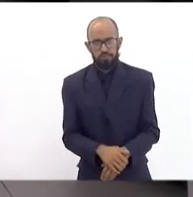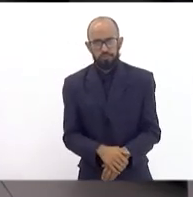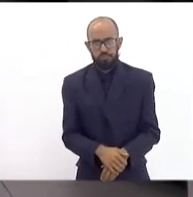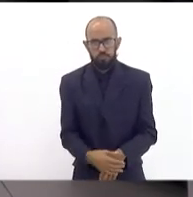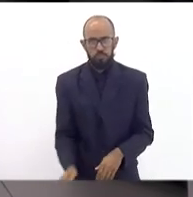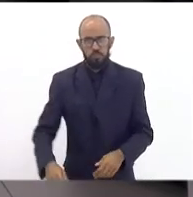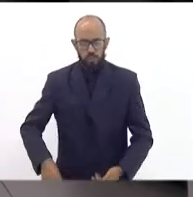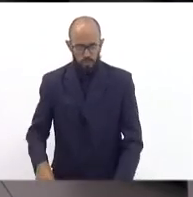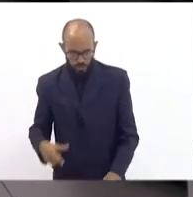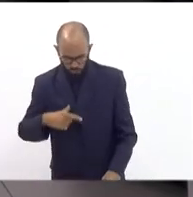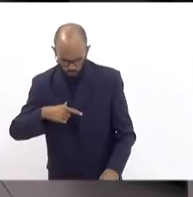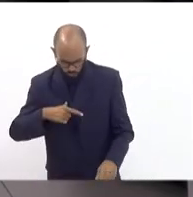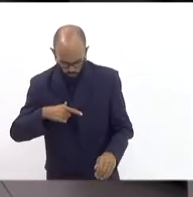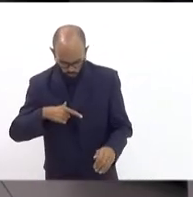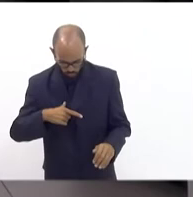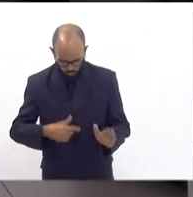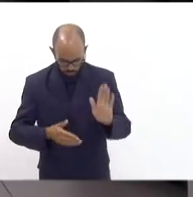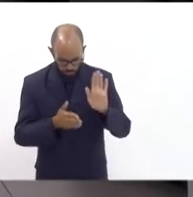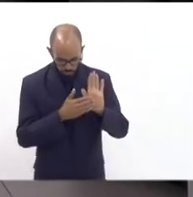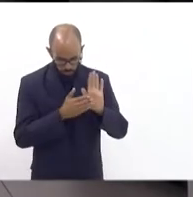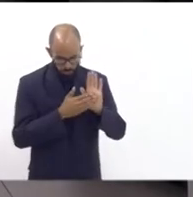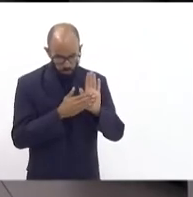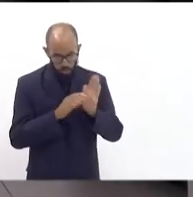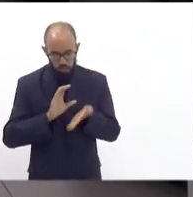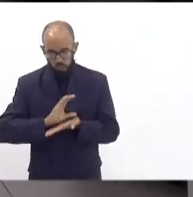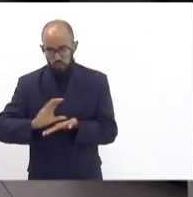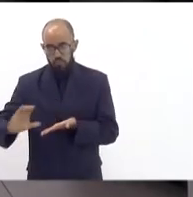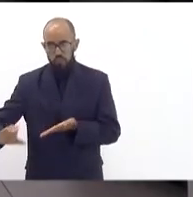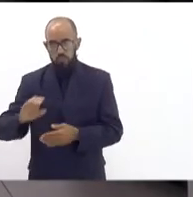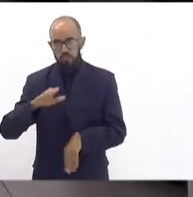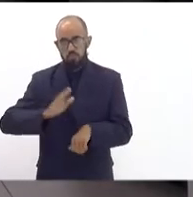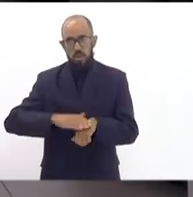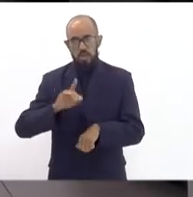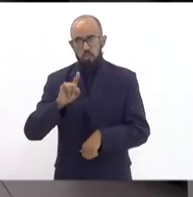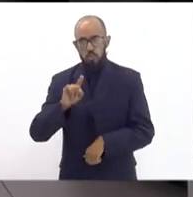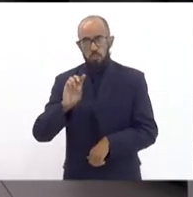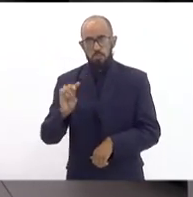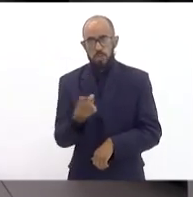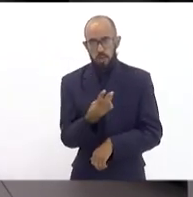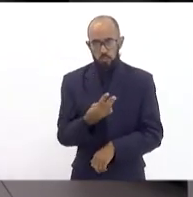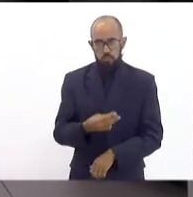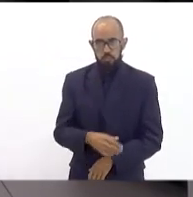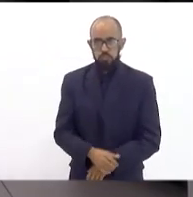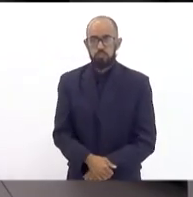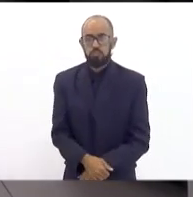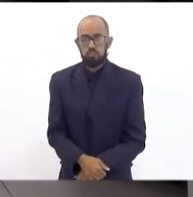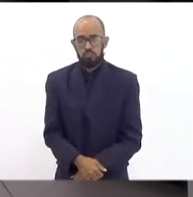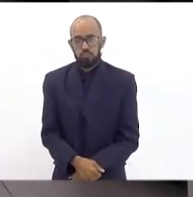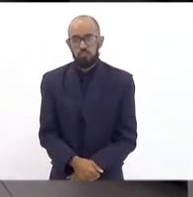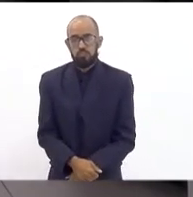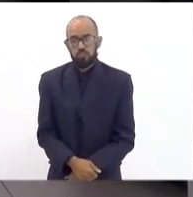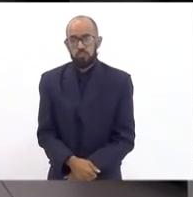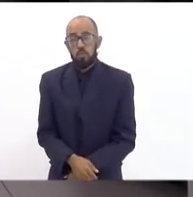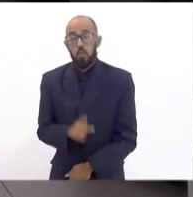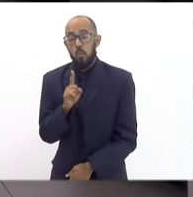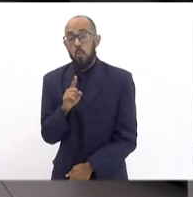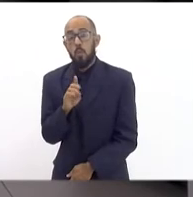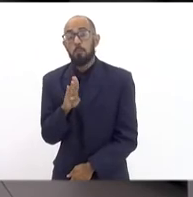previstos realmente investimentos muito vultosos, né, de mais de 1 bilhão. R$1,2 bilhão. Mais de